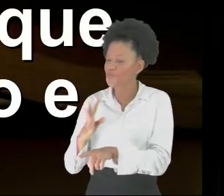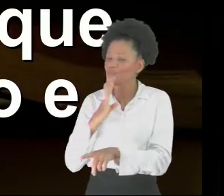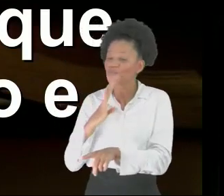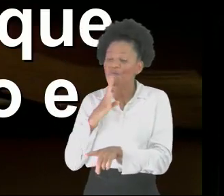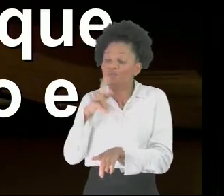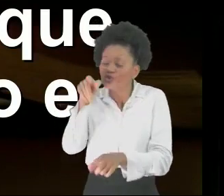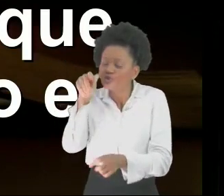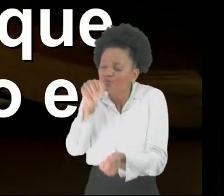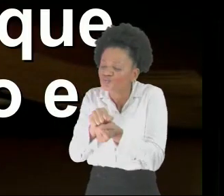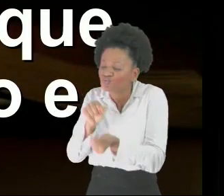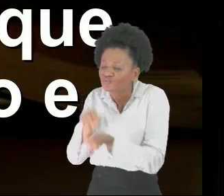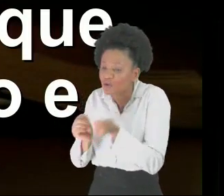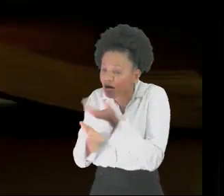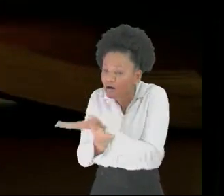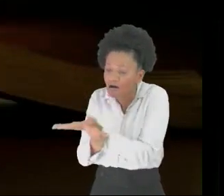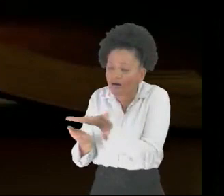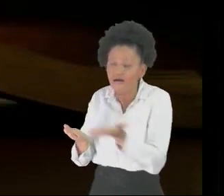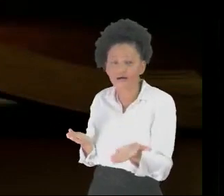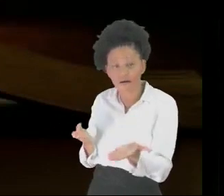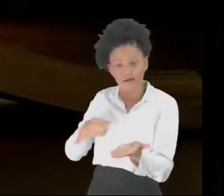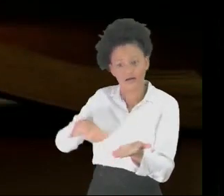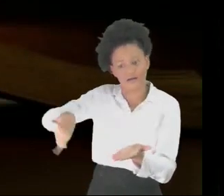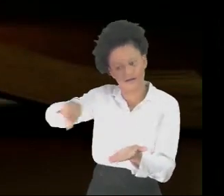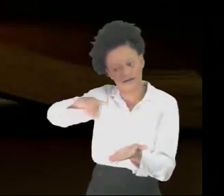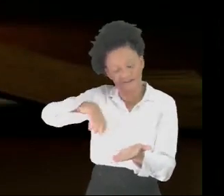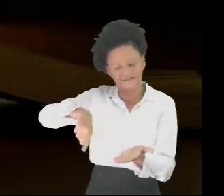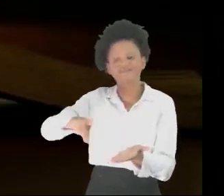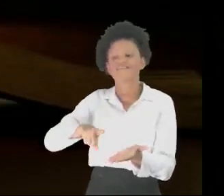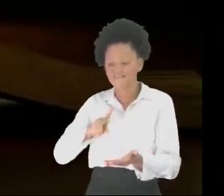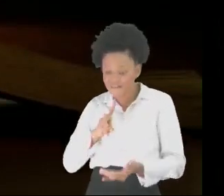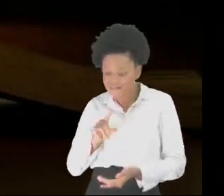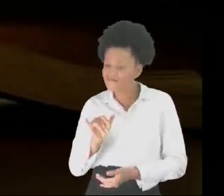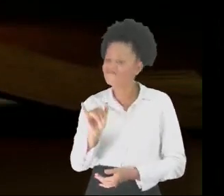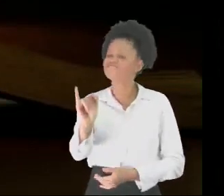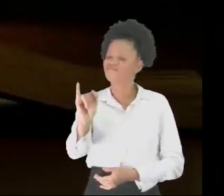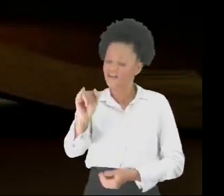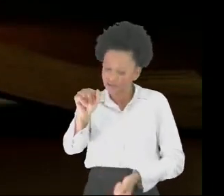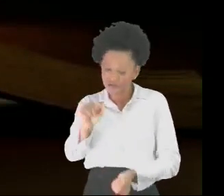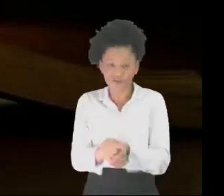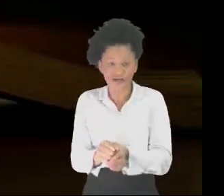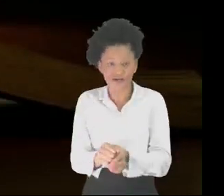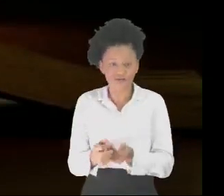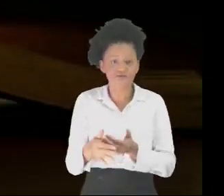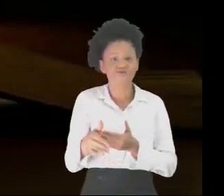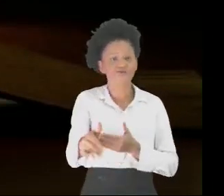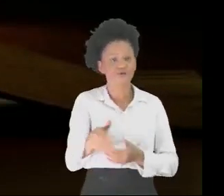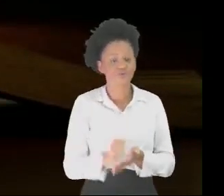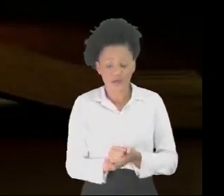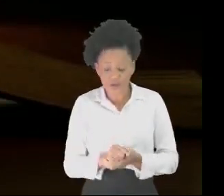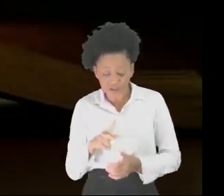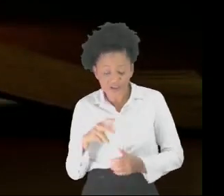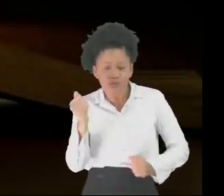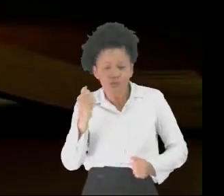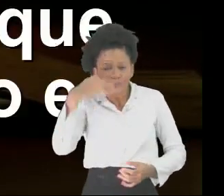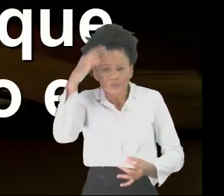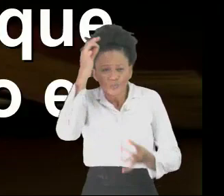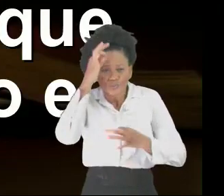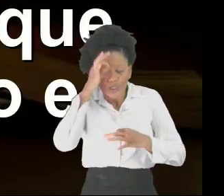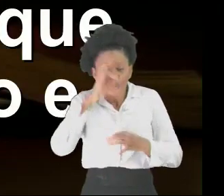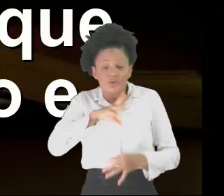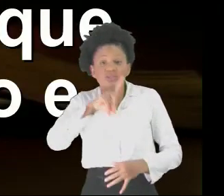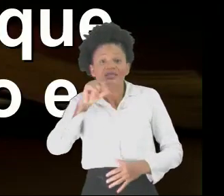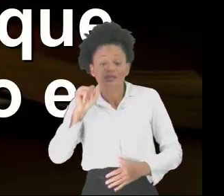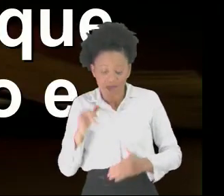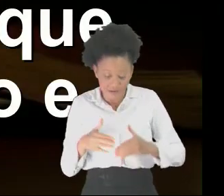habita convosco e estará em vós. Quando era que ele estaria em nós? A partir de que dia? Do dia